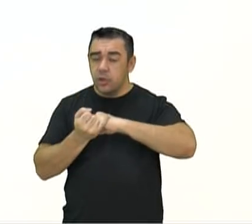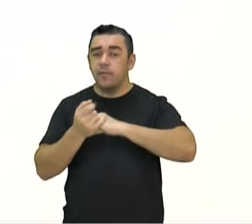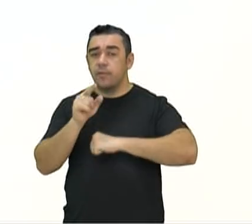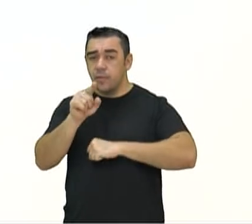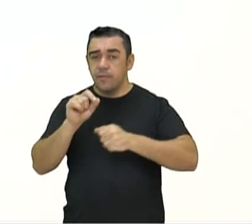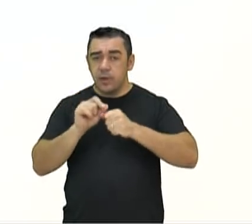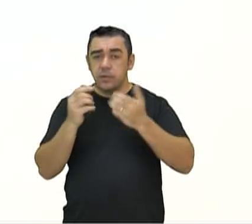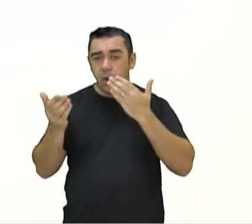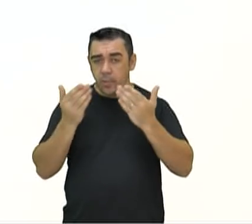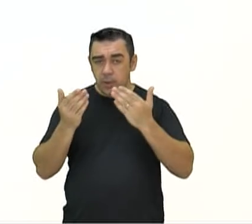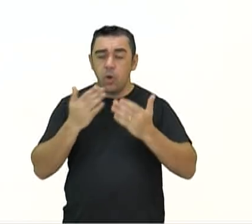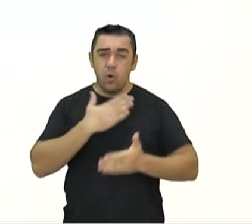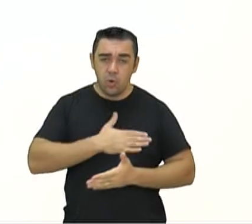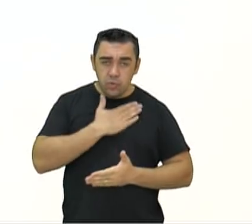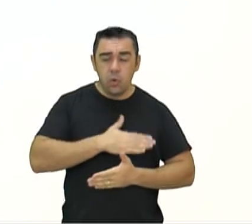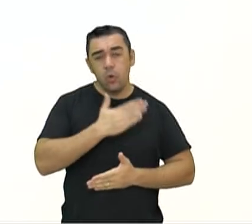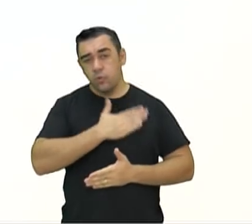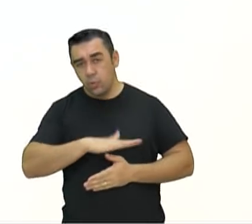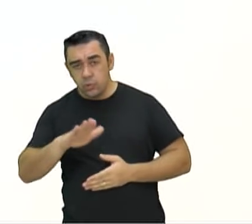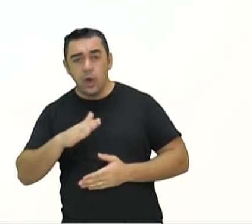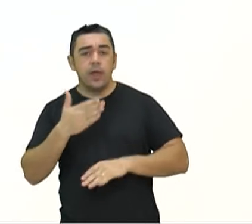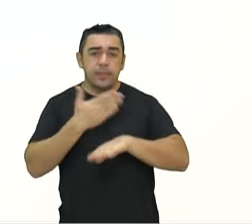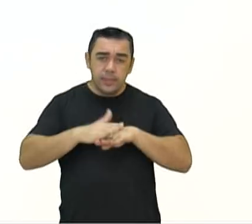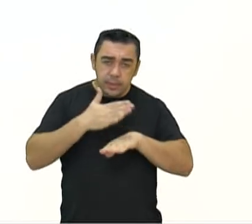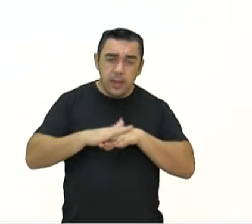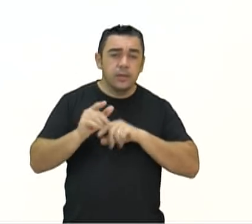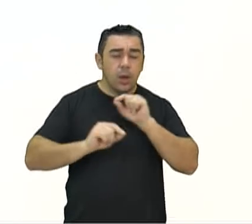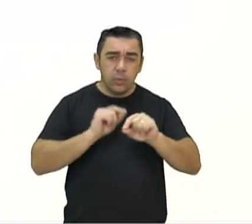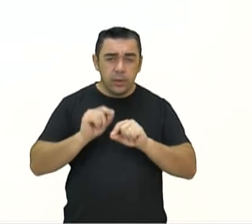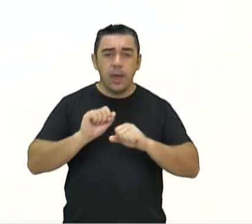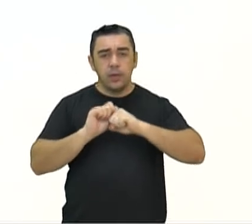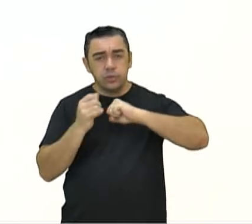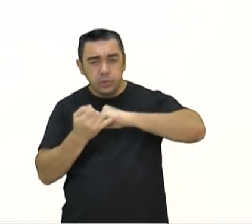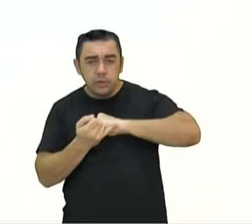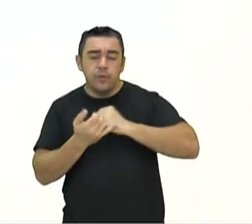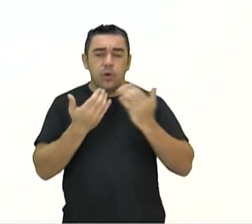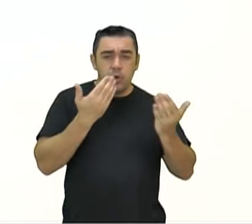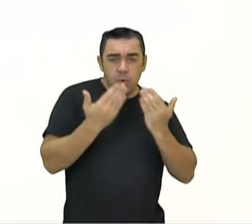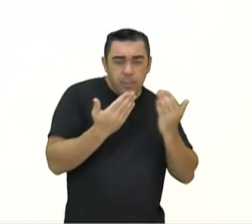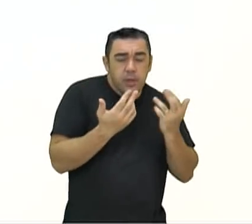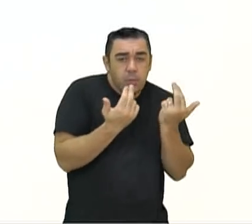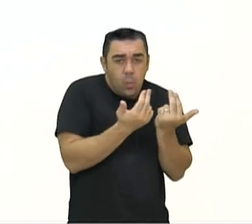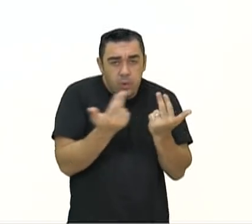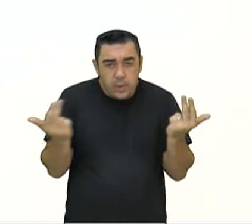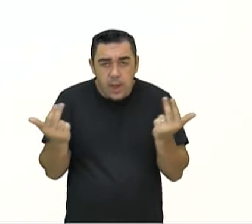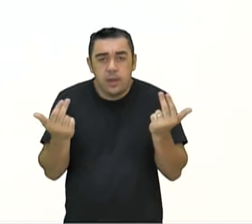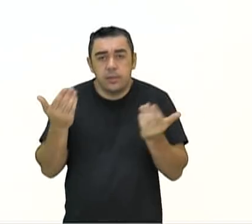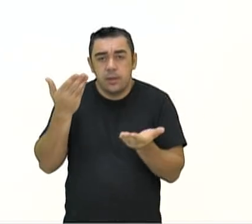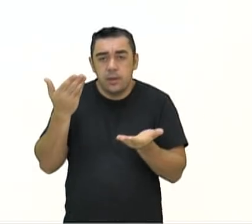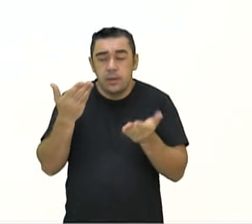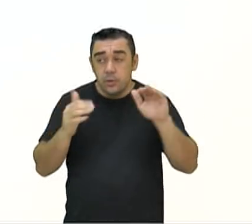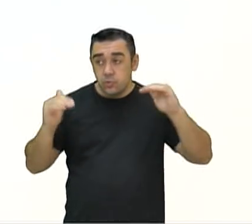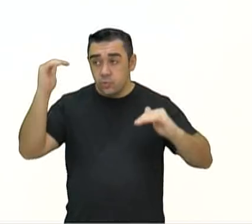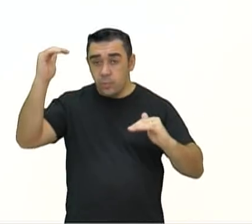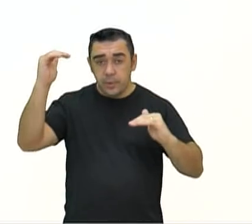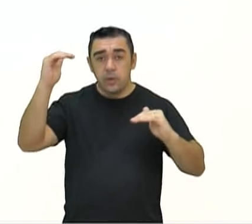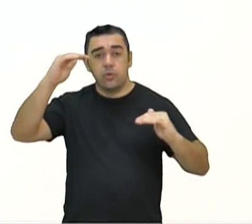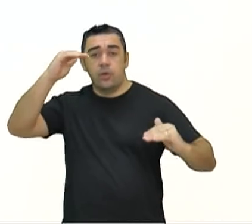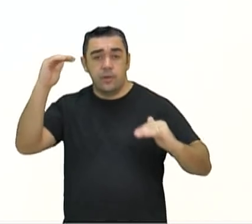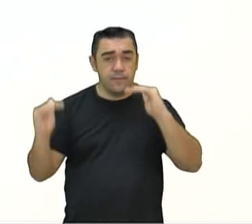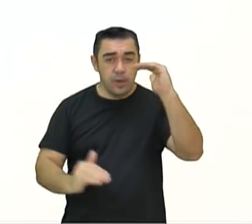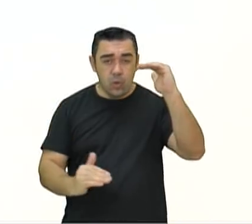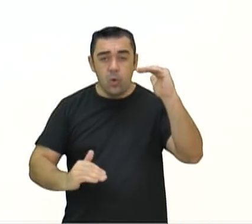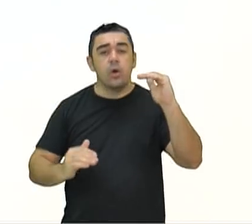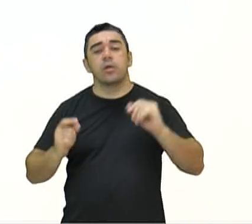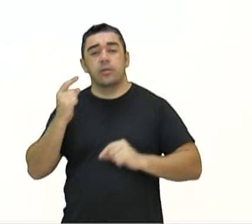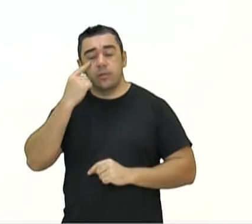as comparações. E aí, para a gente treinar o grau dos adjetivos, tanto no comparativo de igualdade, inferioridade, superioridade, quanto